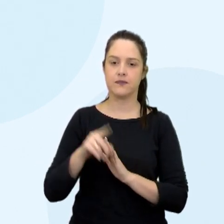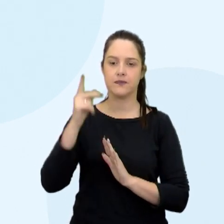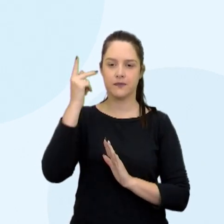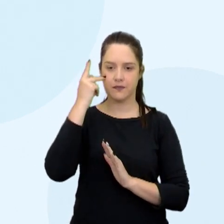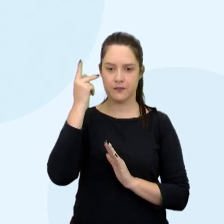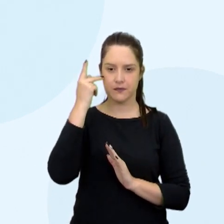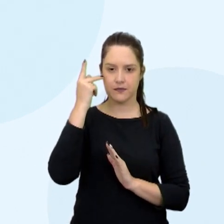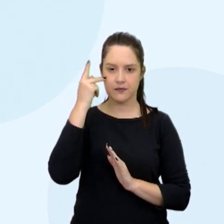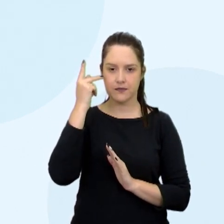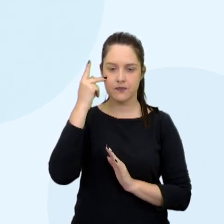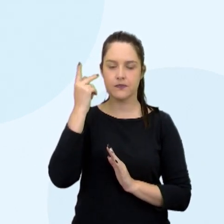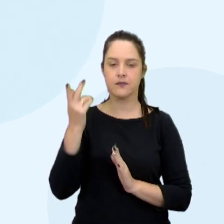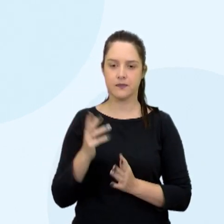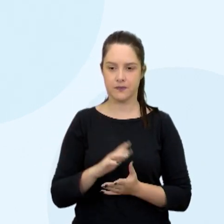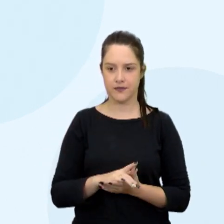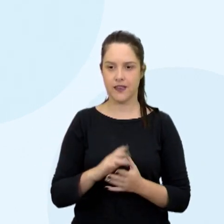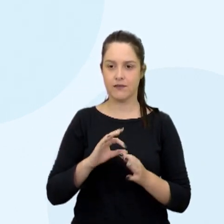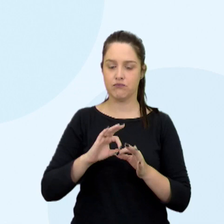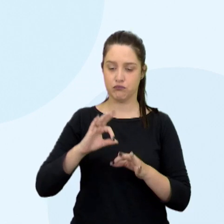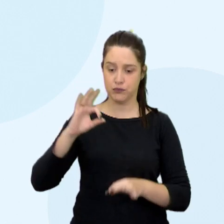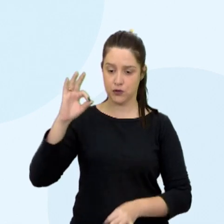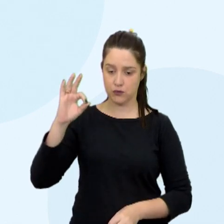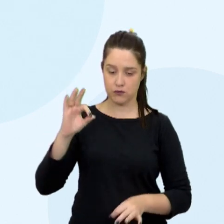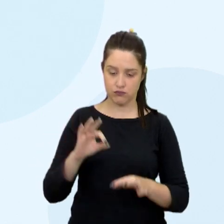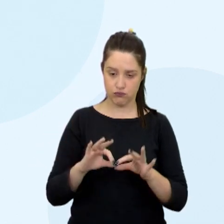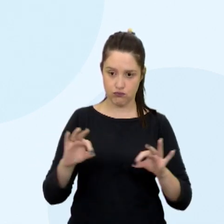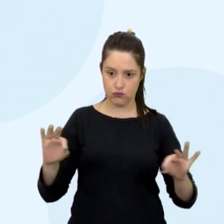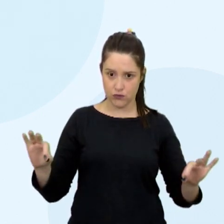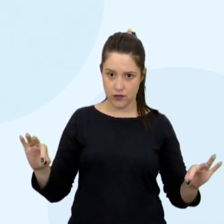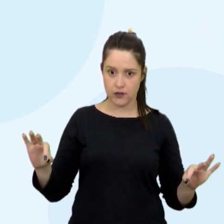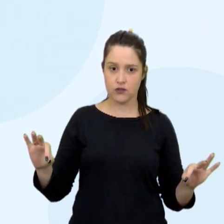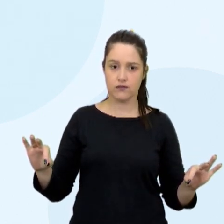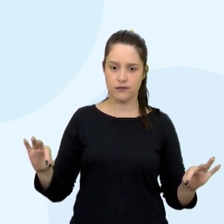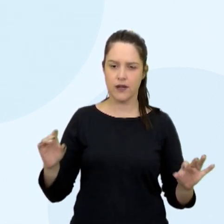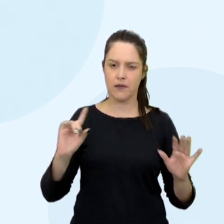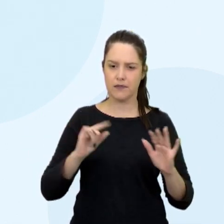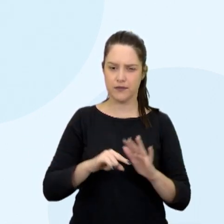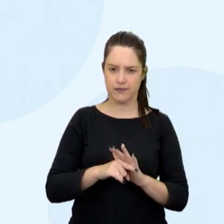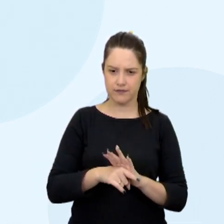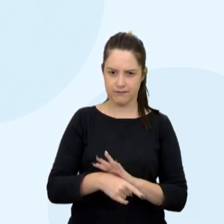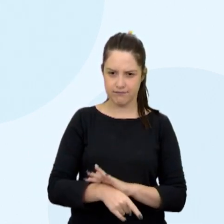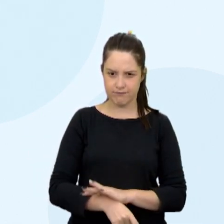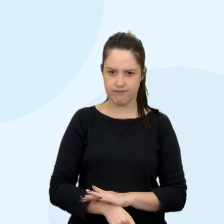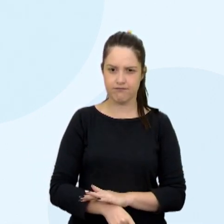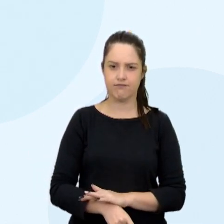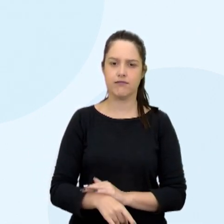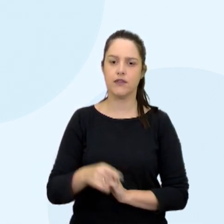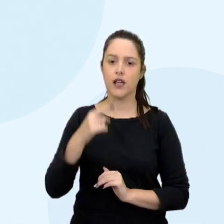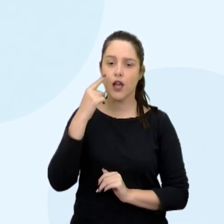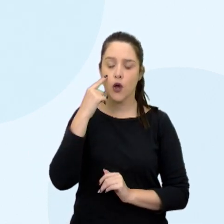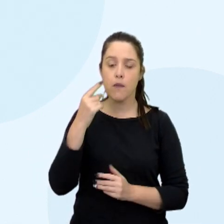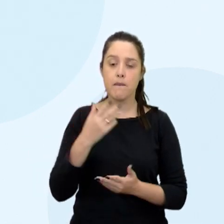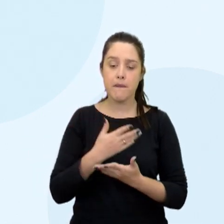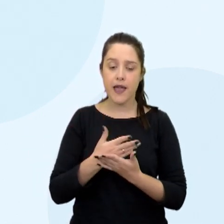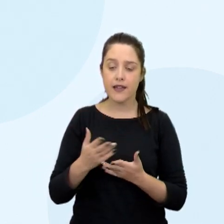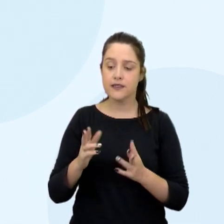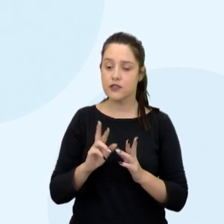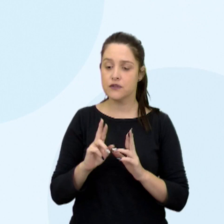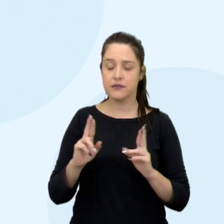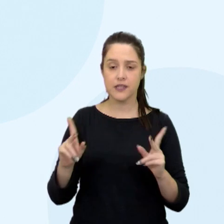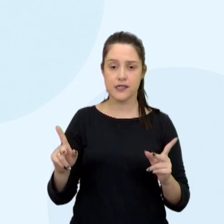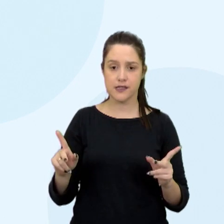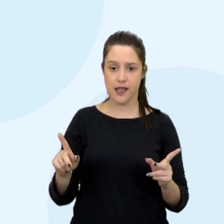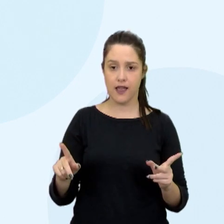e comprimento ou ela só tem largura, comprimento e profundidade, né? Então a gente já começa a diferenciar. O que é a largura e